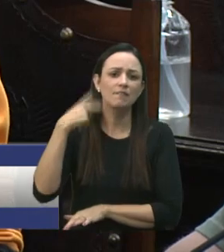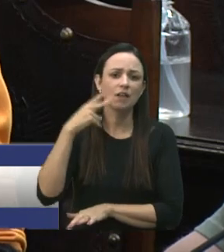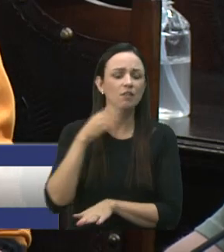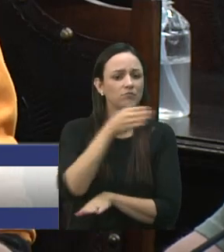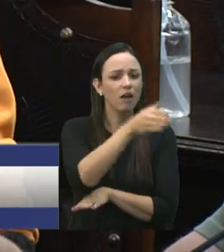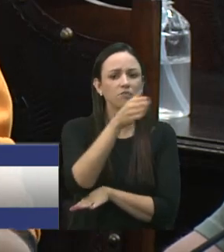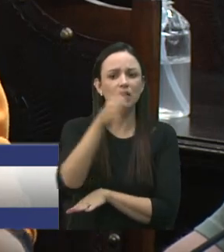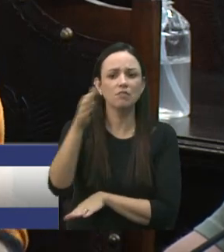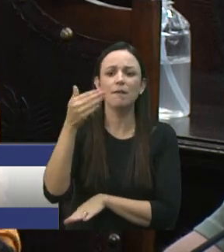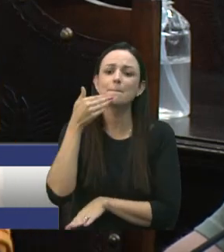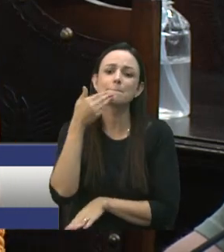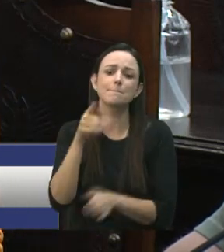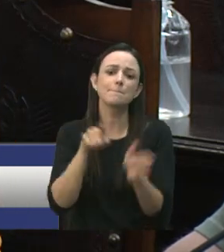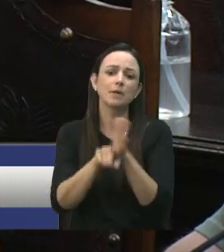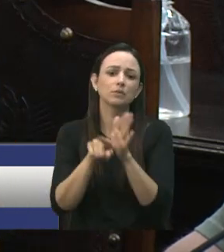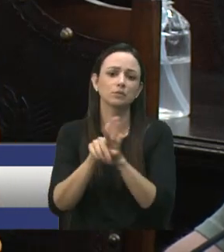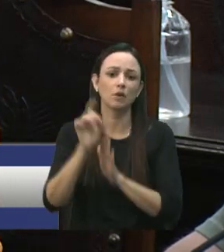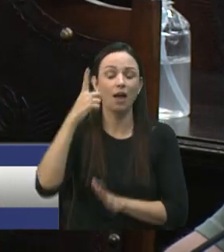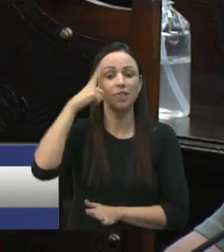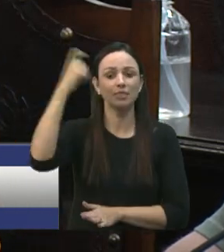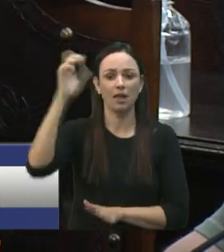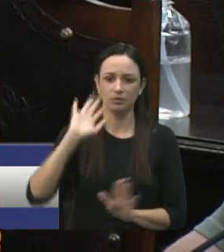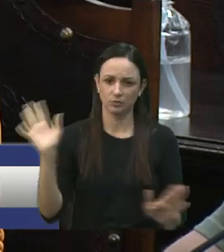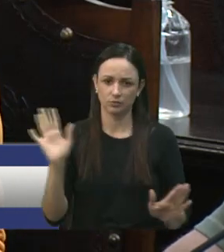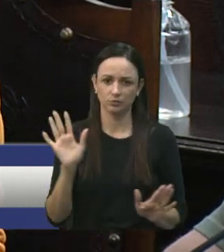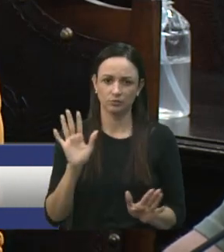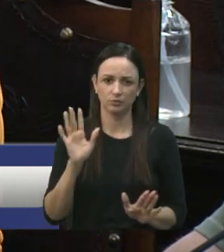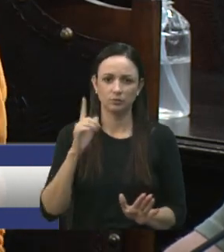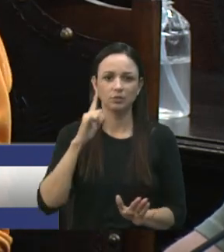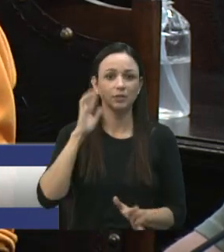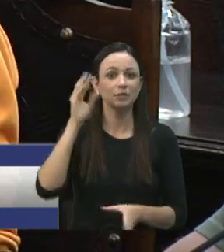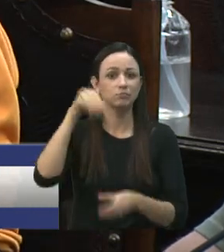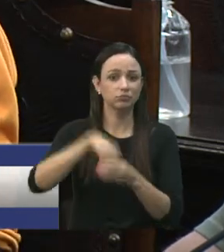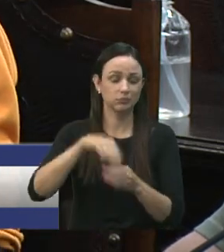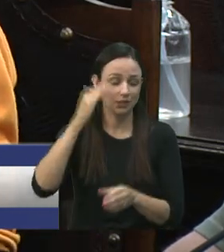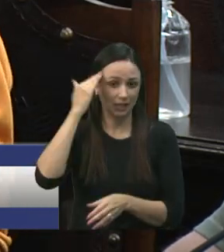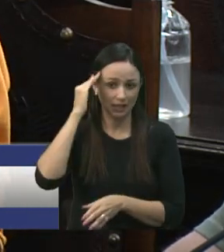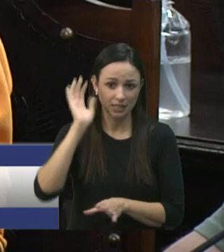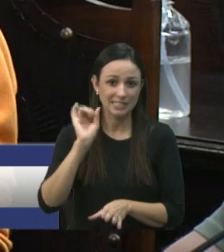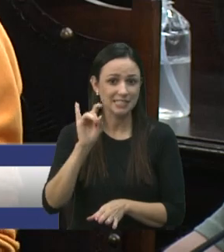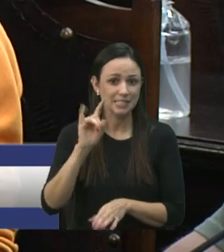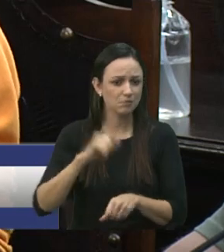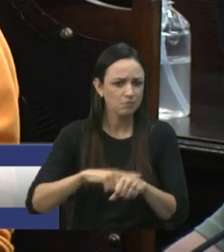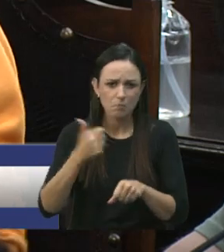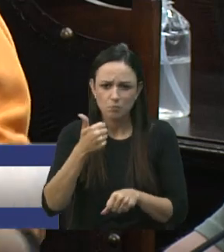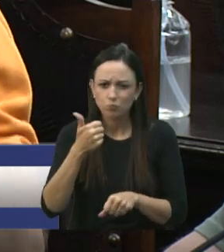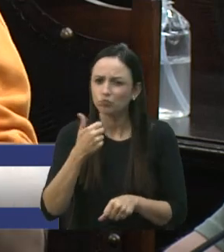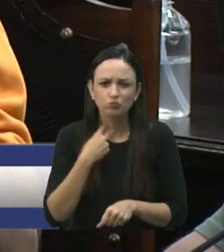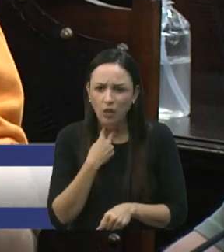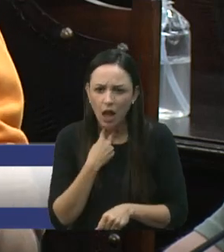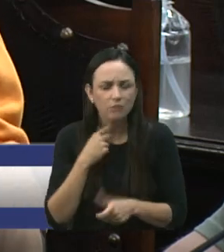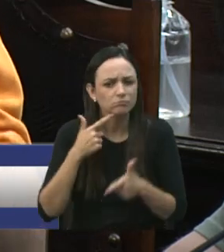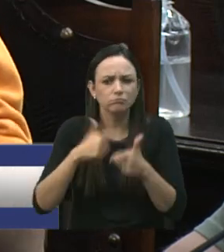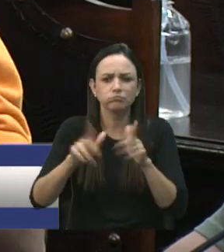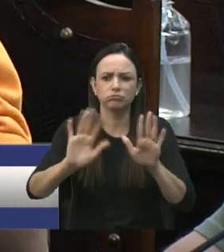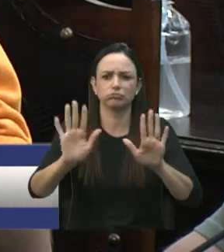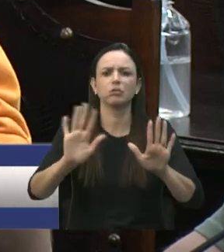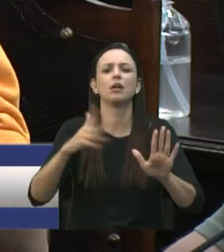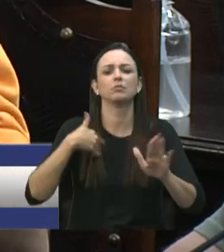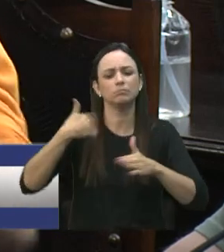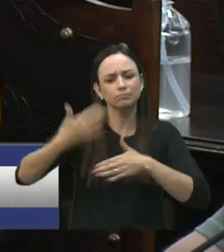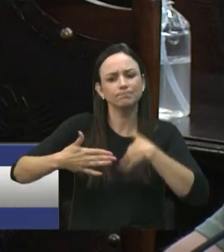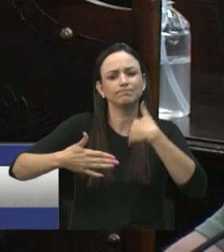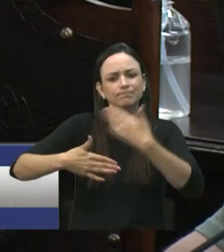sua. Então, a ideia era só para tentar ser mais integrador. Se no primeiro momento não dá, não tem problema. Nós vamos